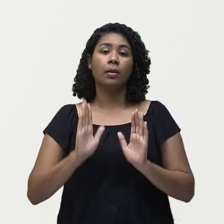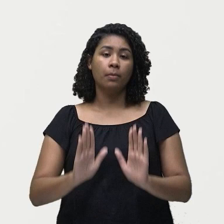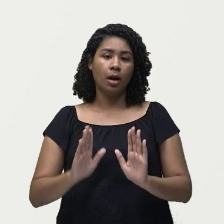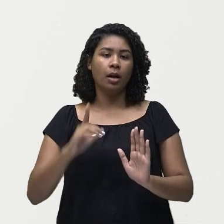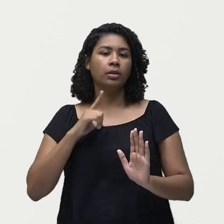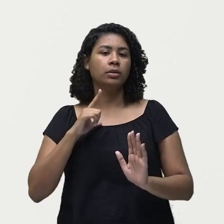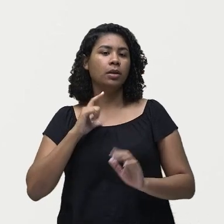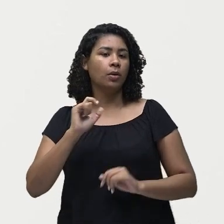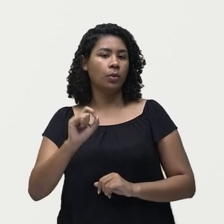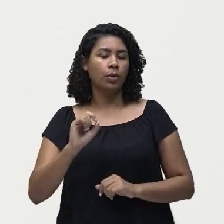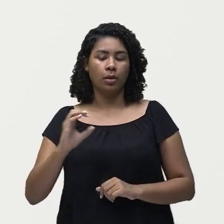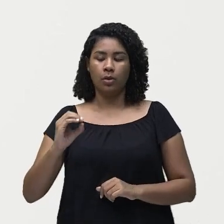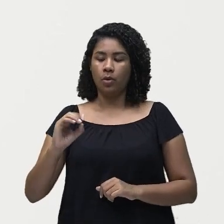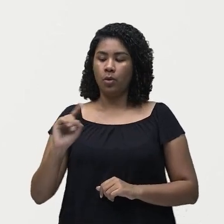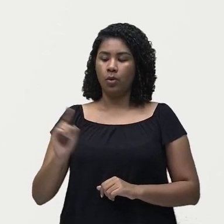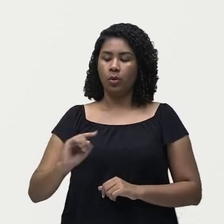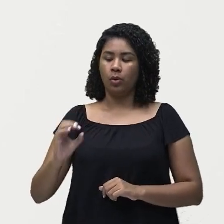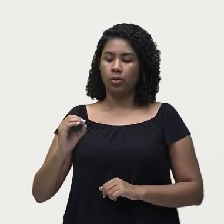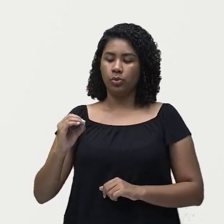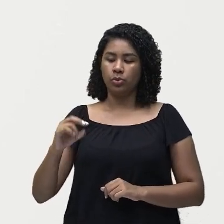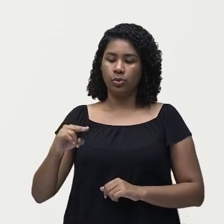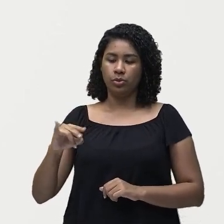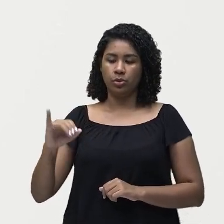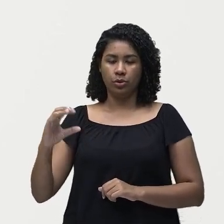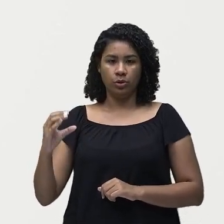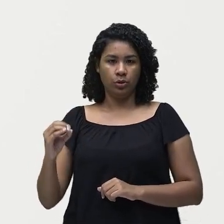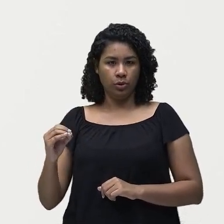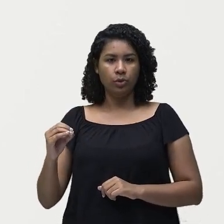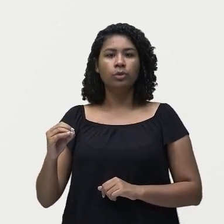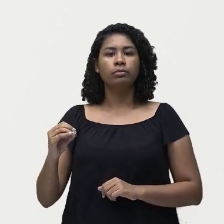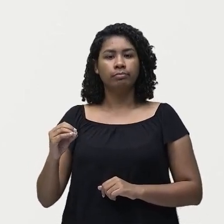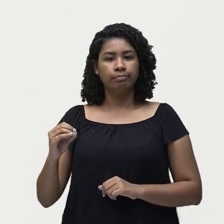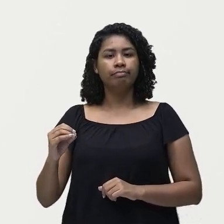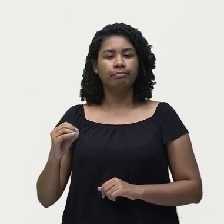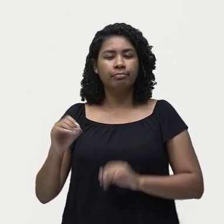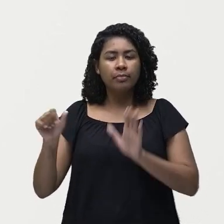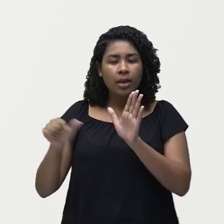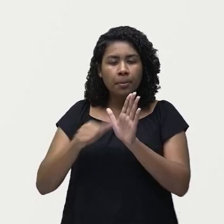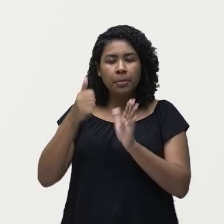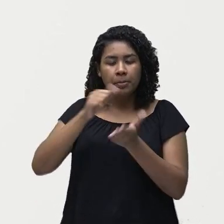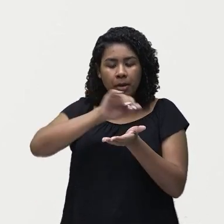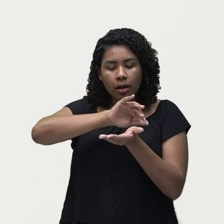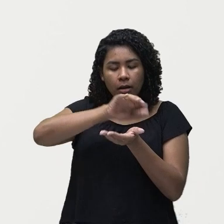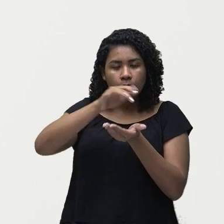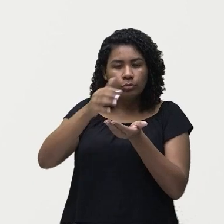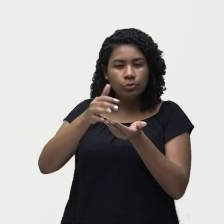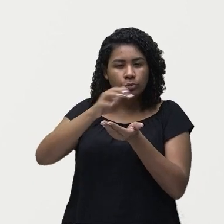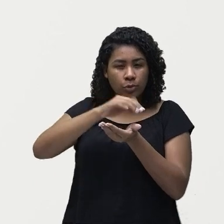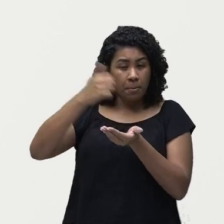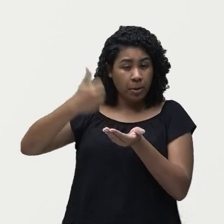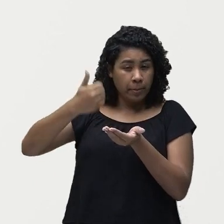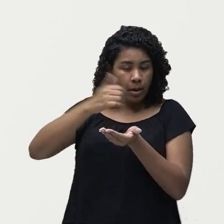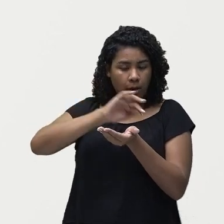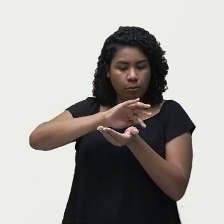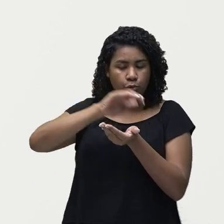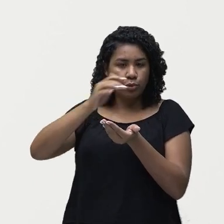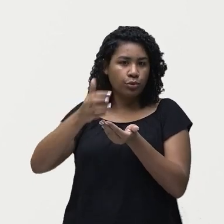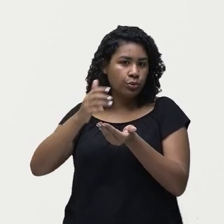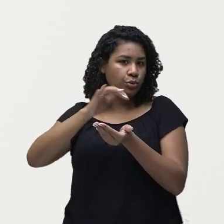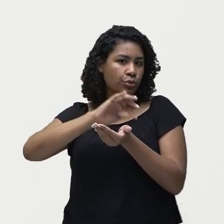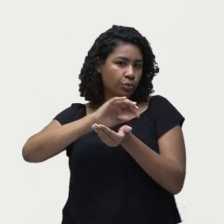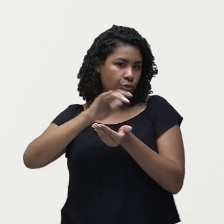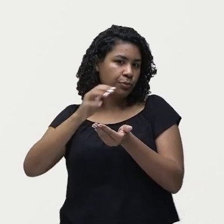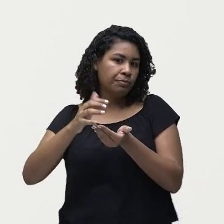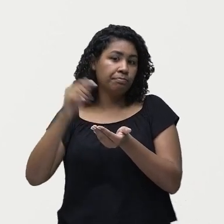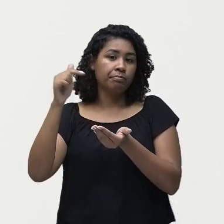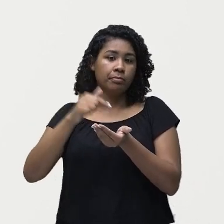o ozônio na superfície, naquela primeira camada da atmosfera chamada de troposfera, que